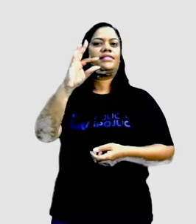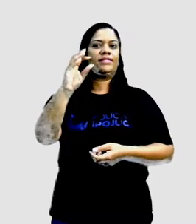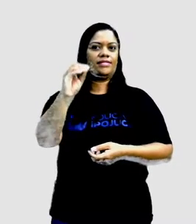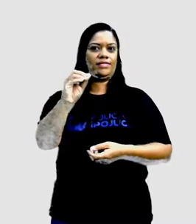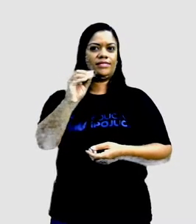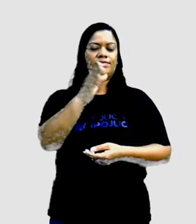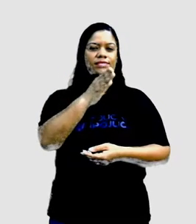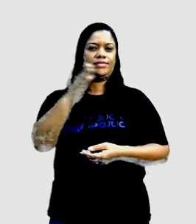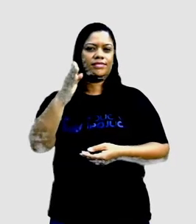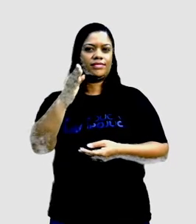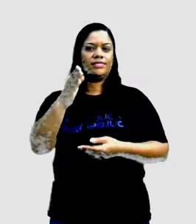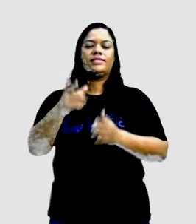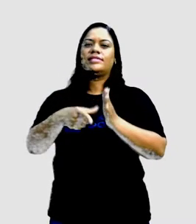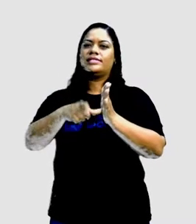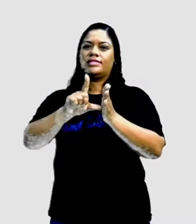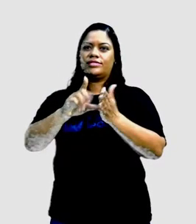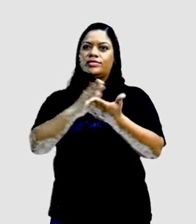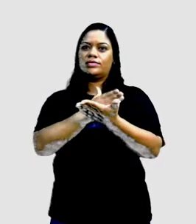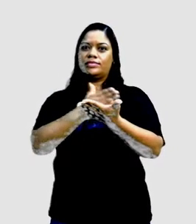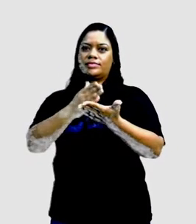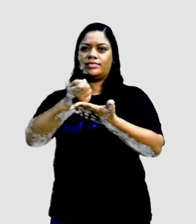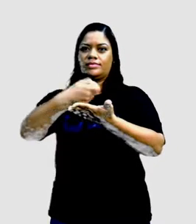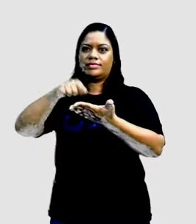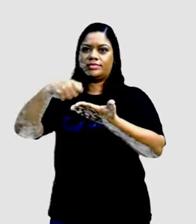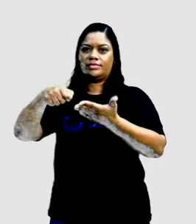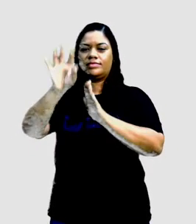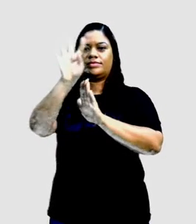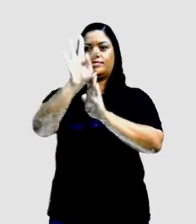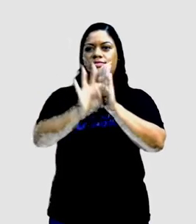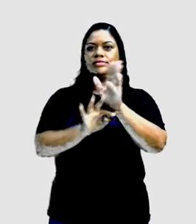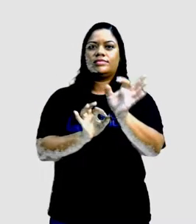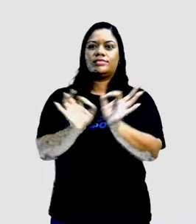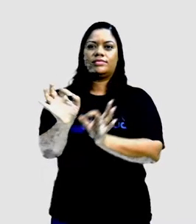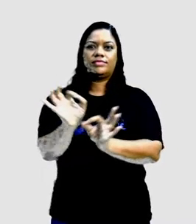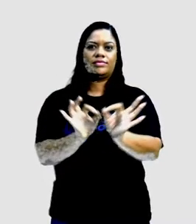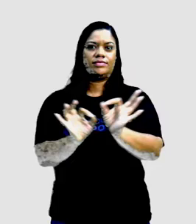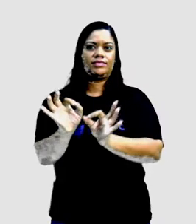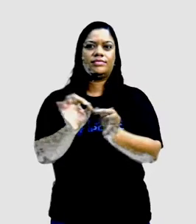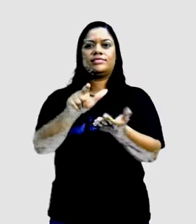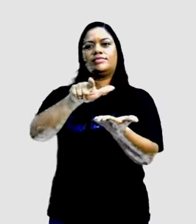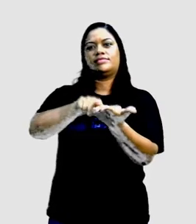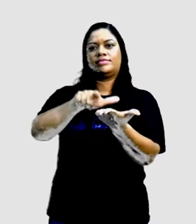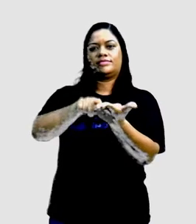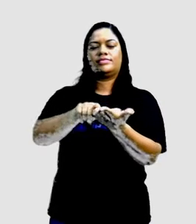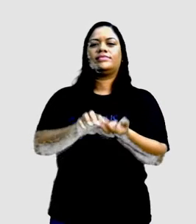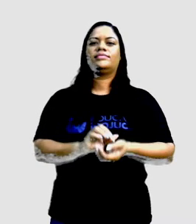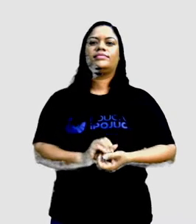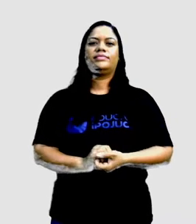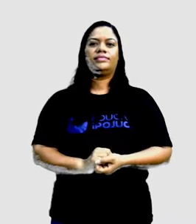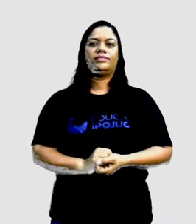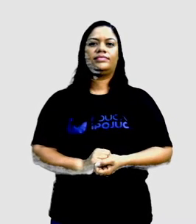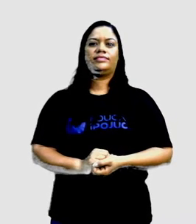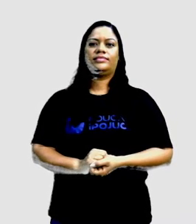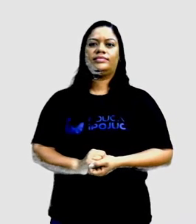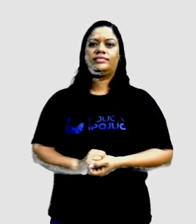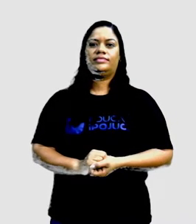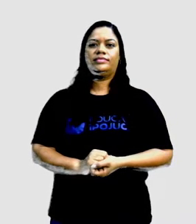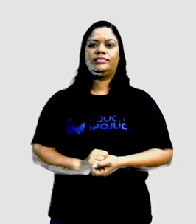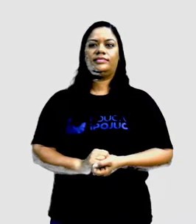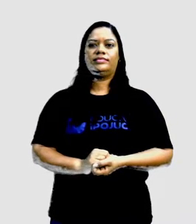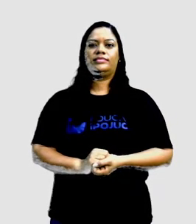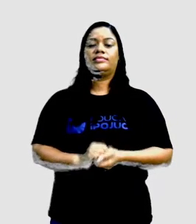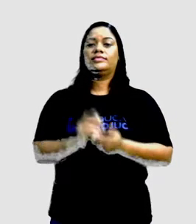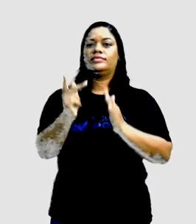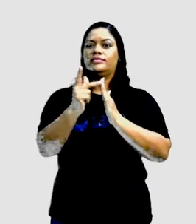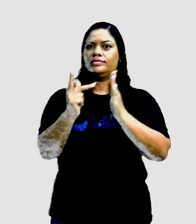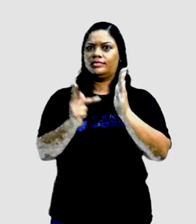Aquele espaçozinho em branco, é como o texto se organiza na folha do papel. Ok, gente? Então, o